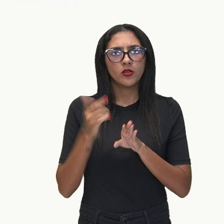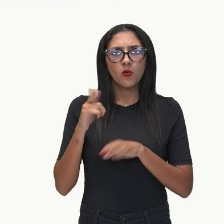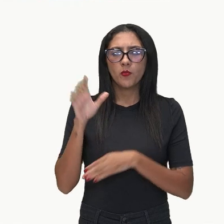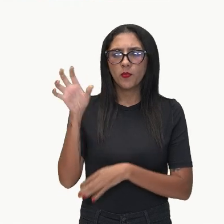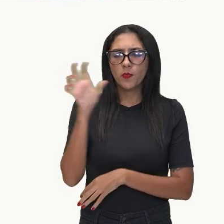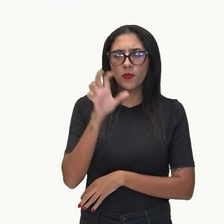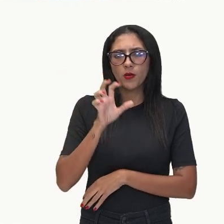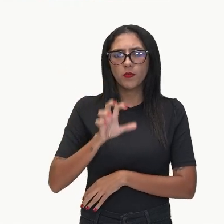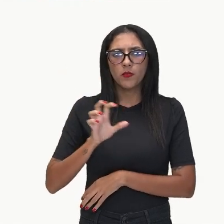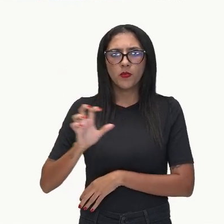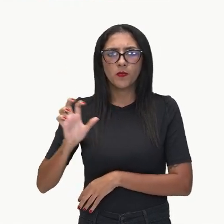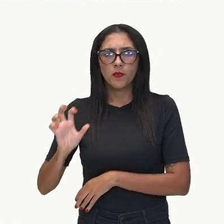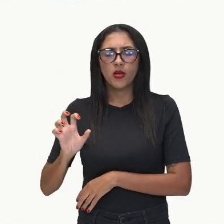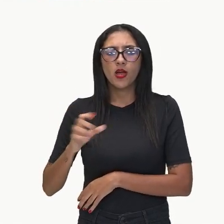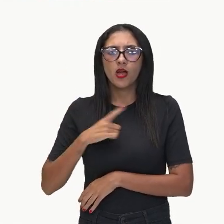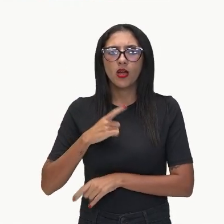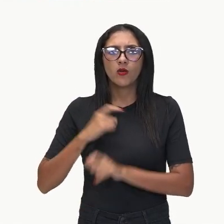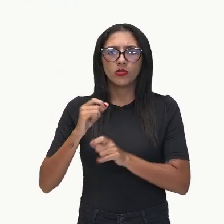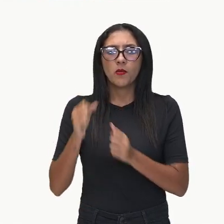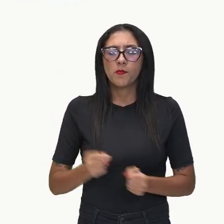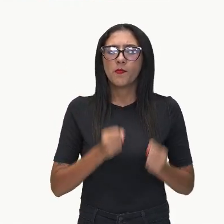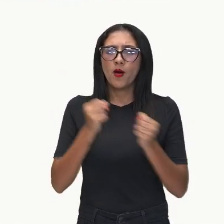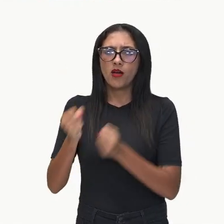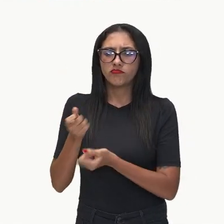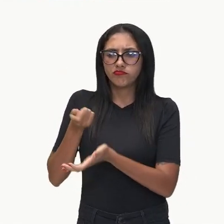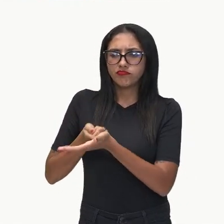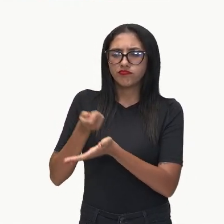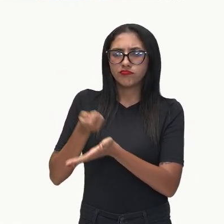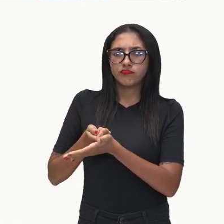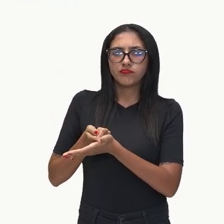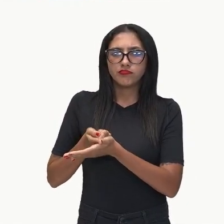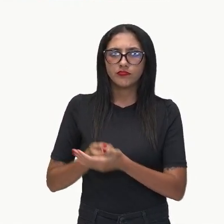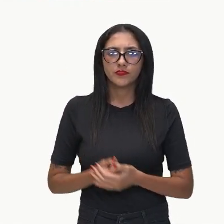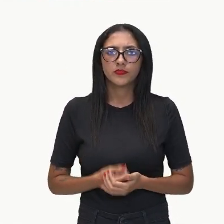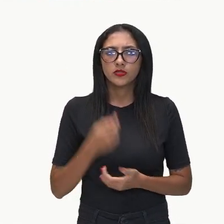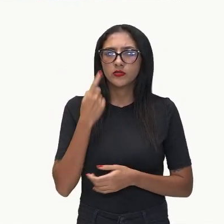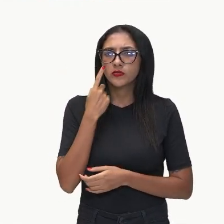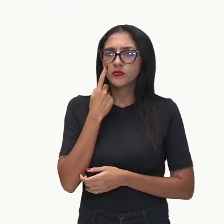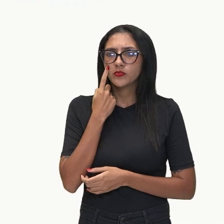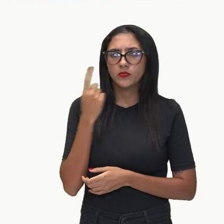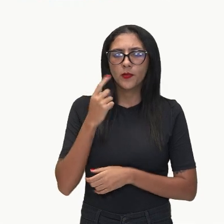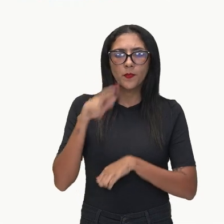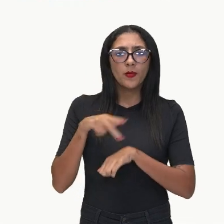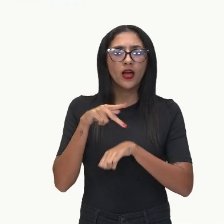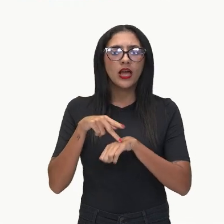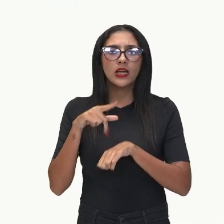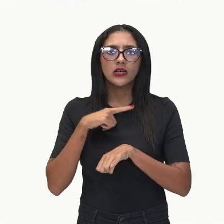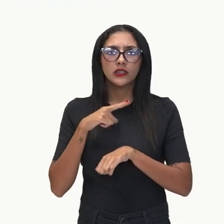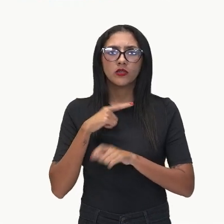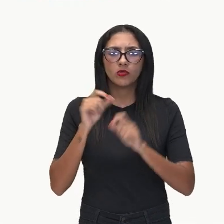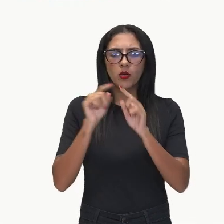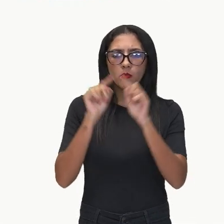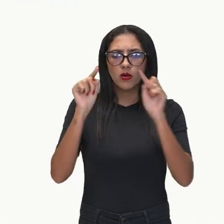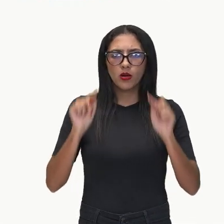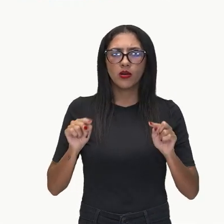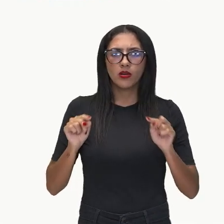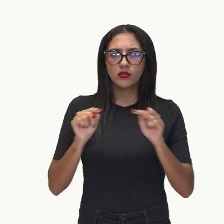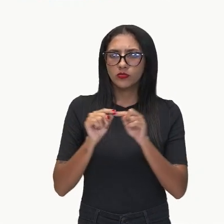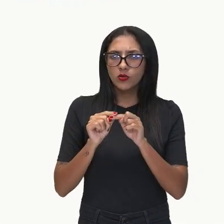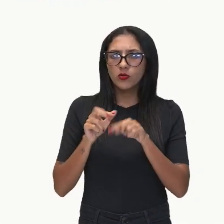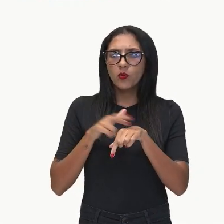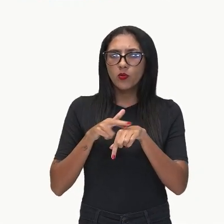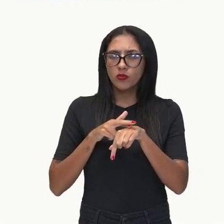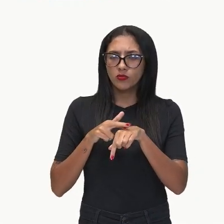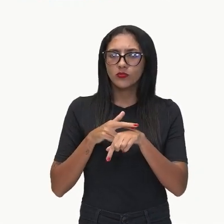com regime autoritário, que são esses países do mapa onde tem esse quadrado, não é